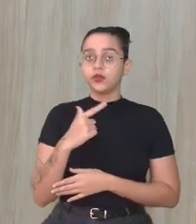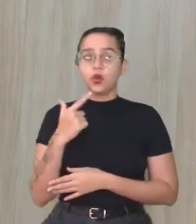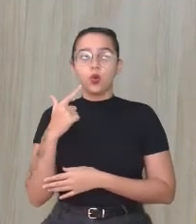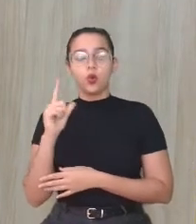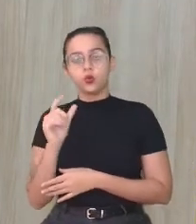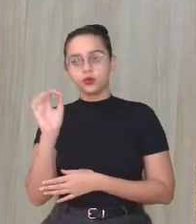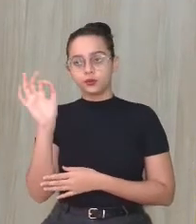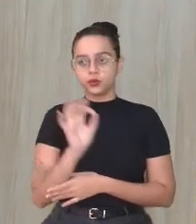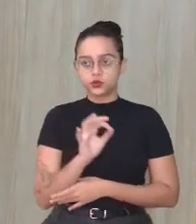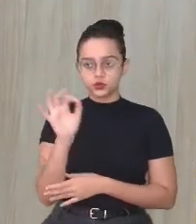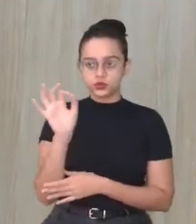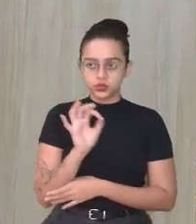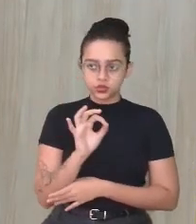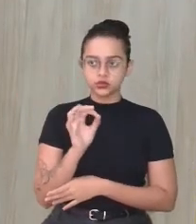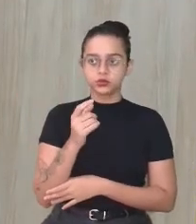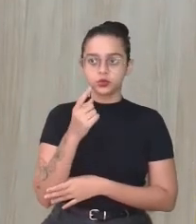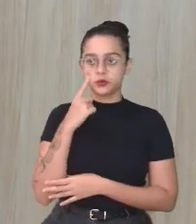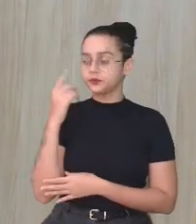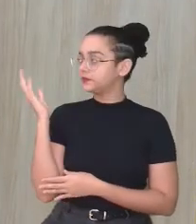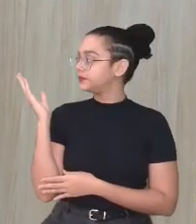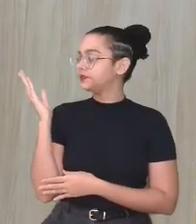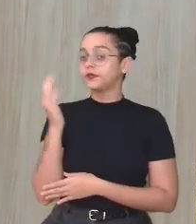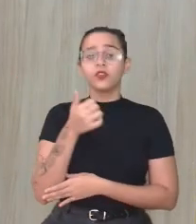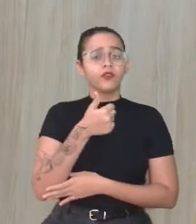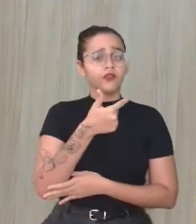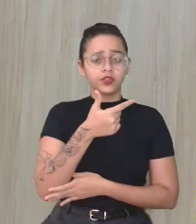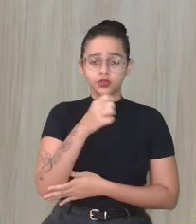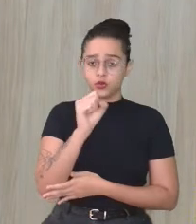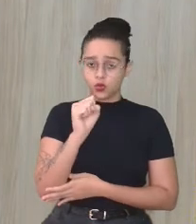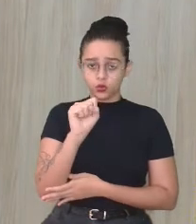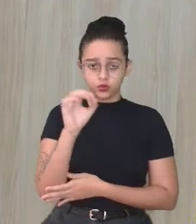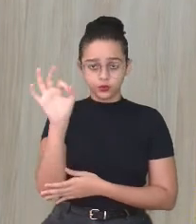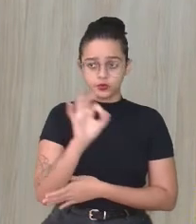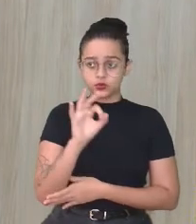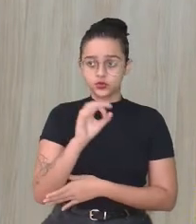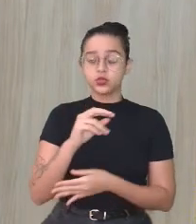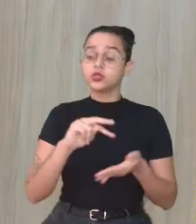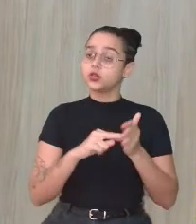outras porcentagens, nesse caso aí, ó, 28% é